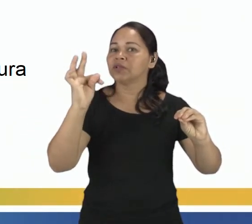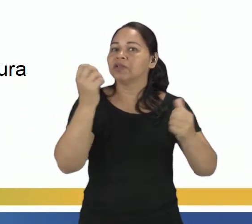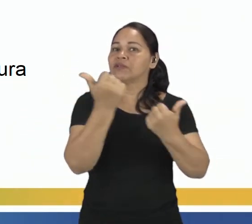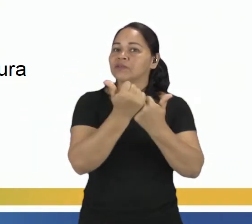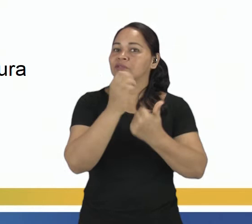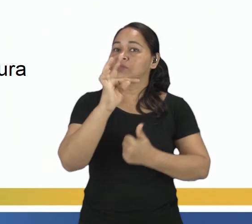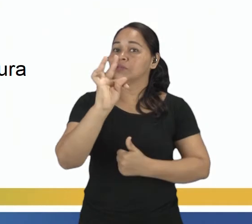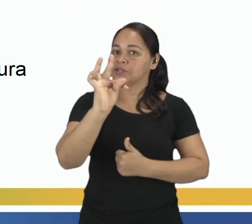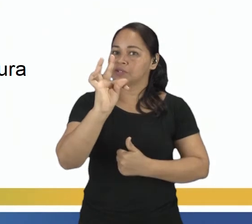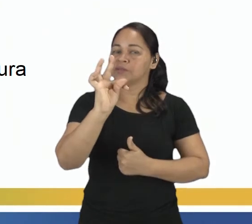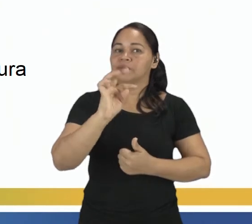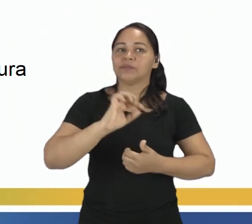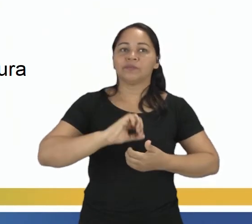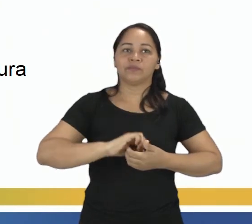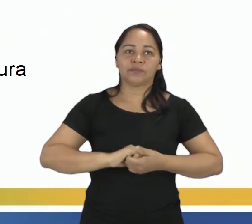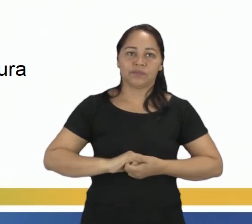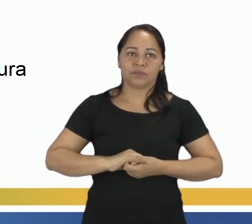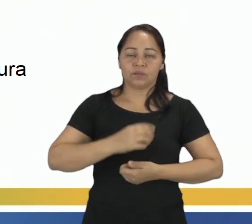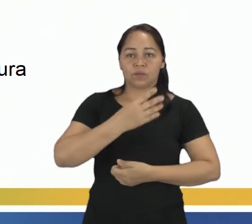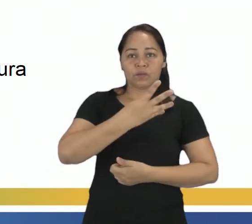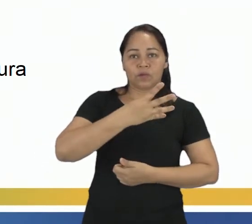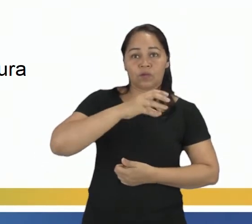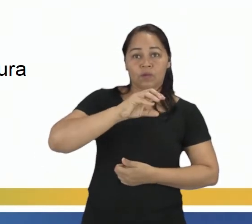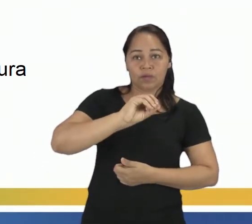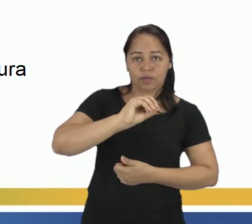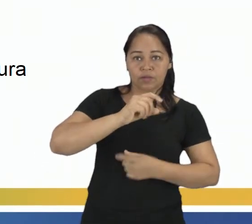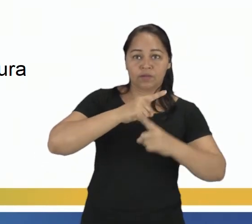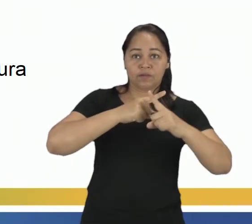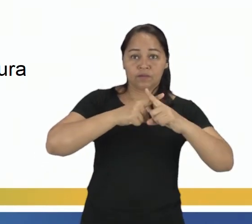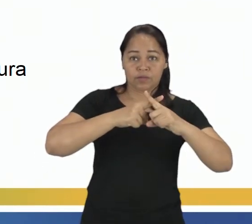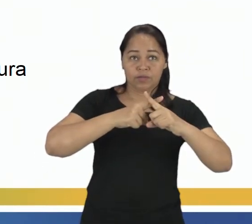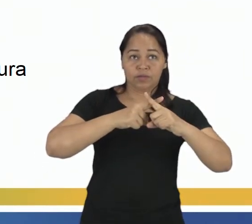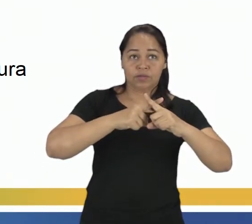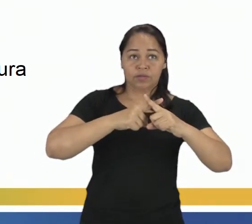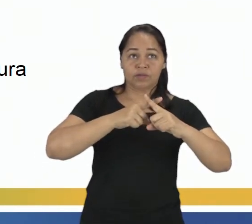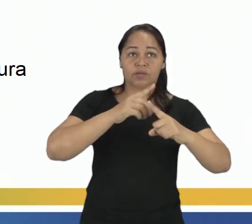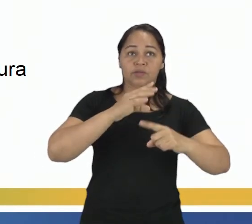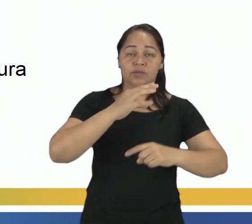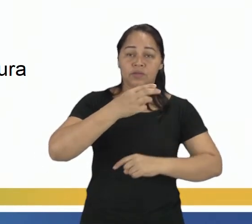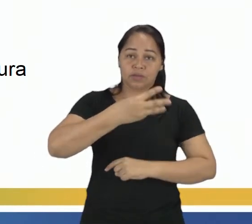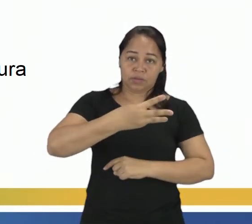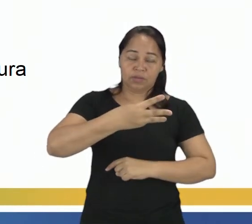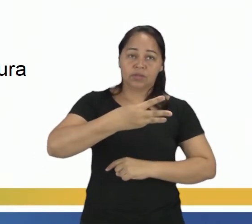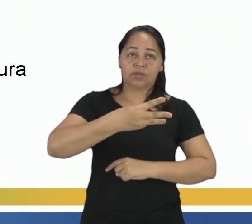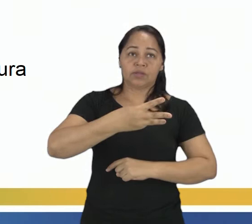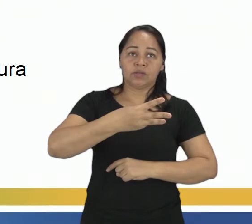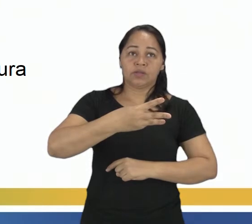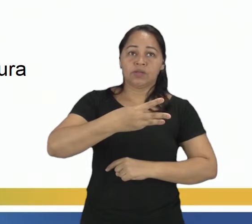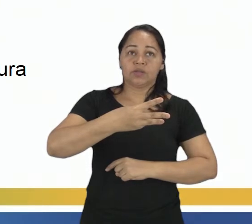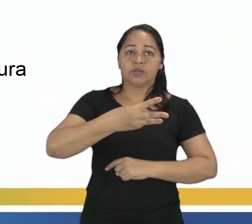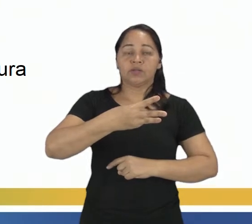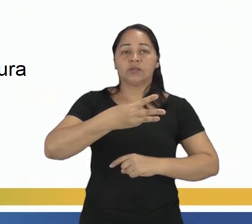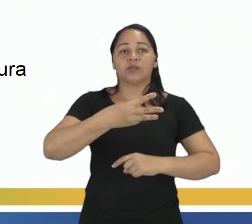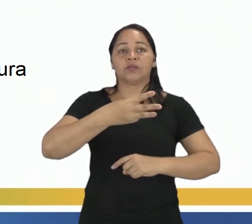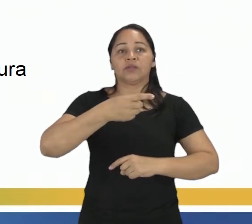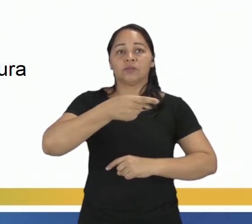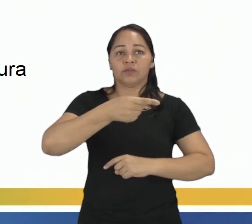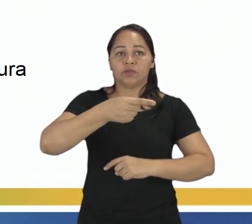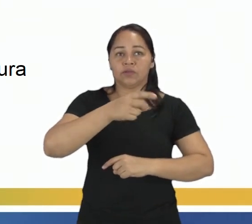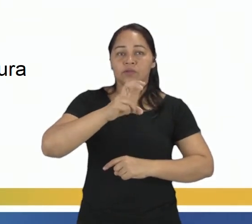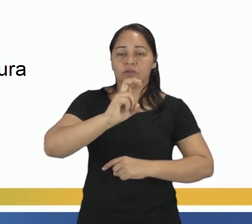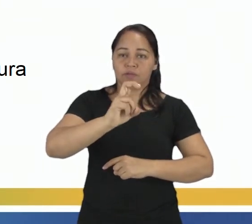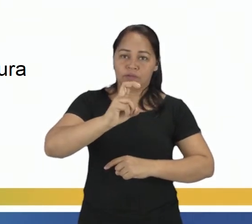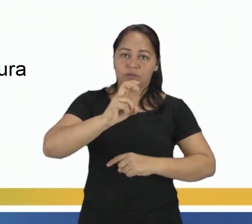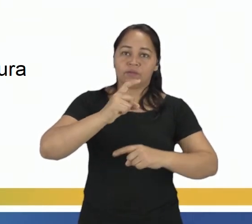teremos aí 40 vezes t, 40 vezes 3, menos 5 vezes t ao